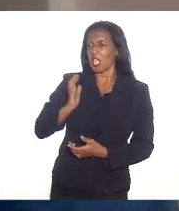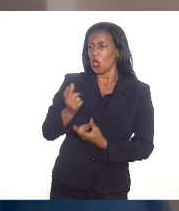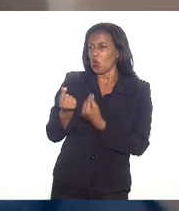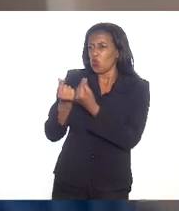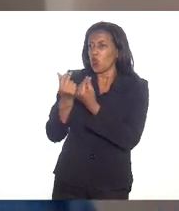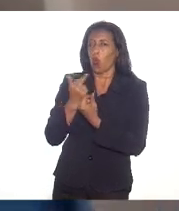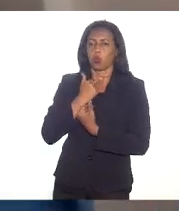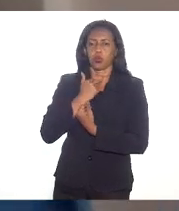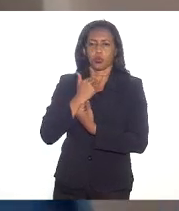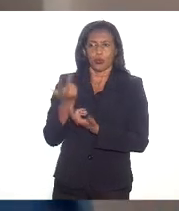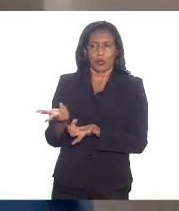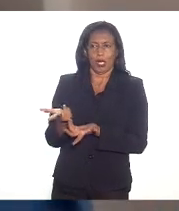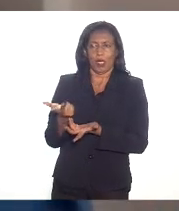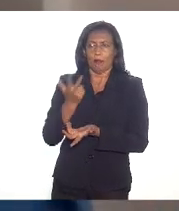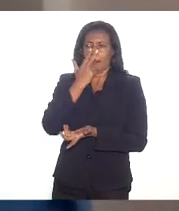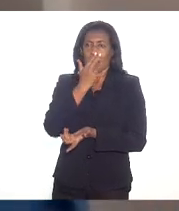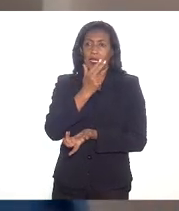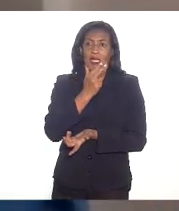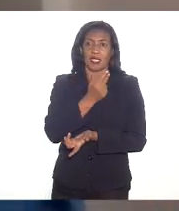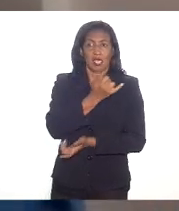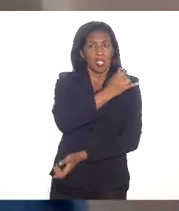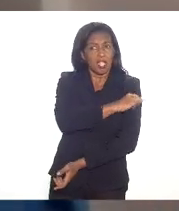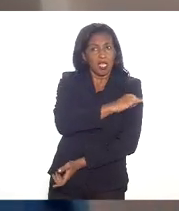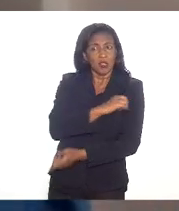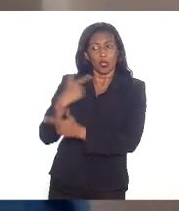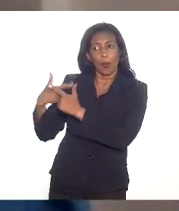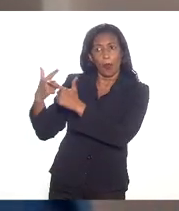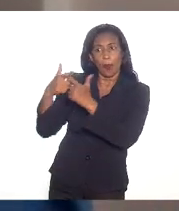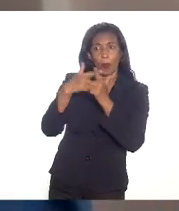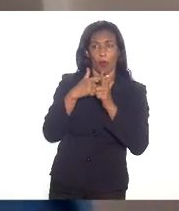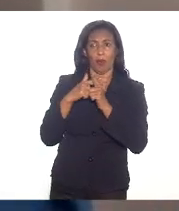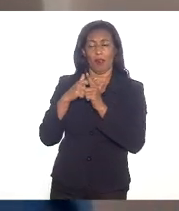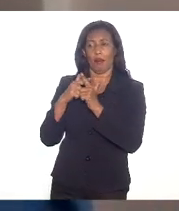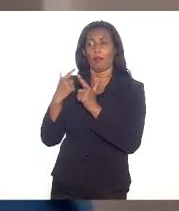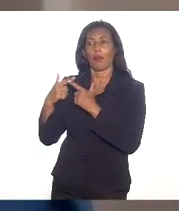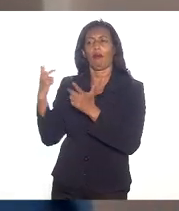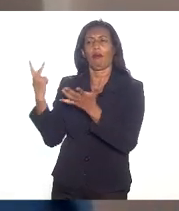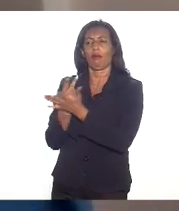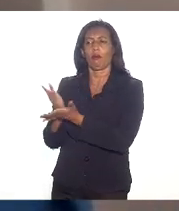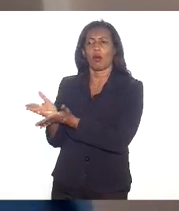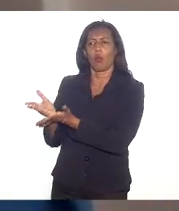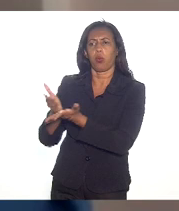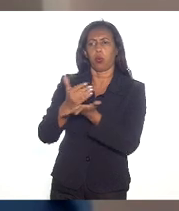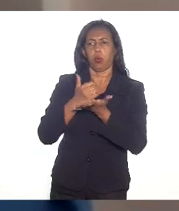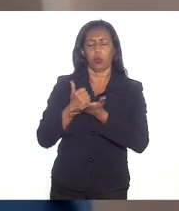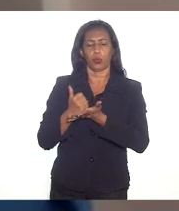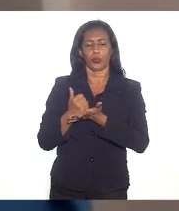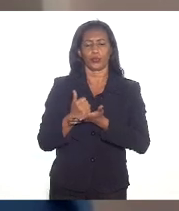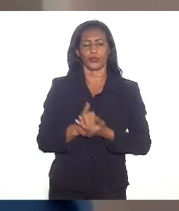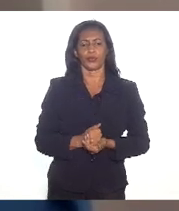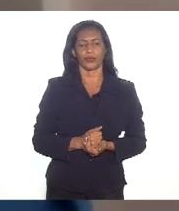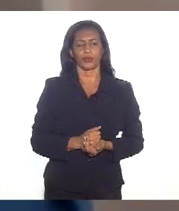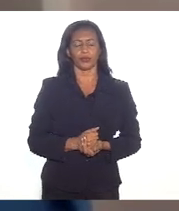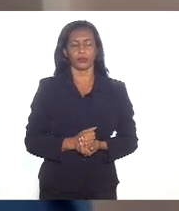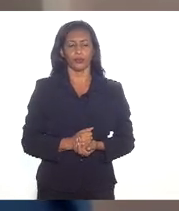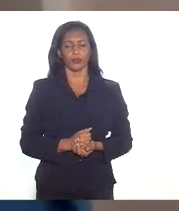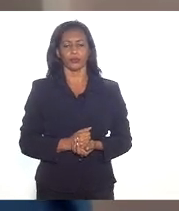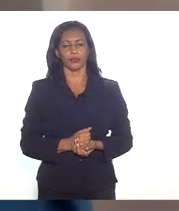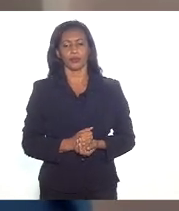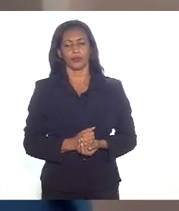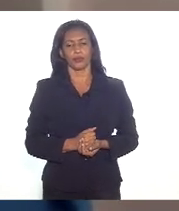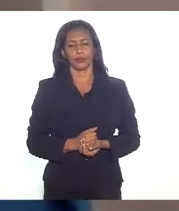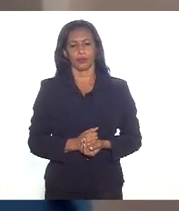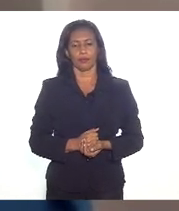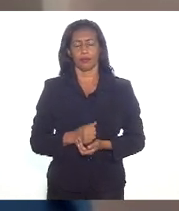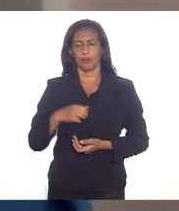problema, inclusive de corrupção, mas temos também pouca receita. Pode, Mariana. O Mauro. Pois não.